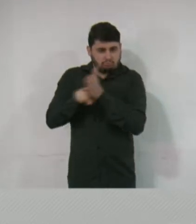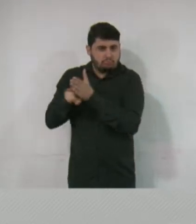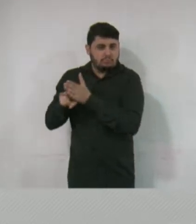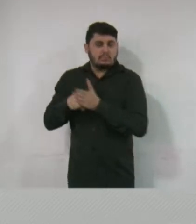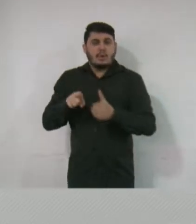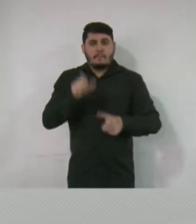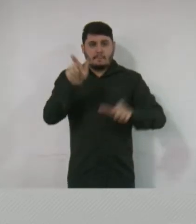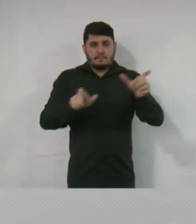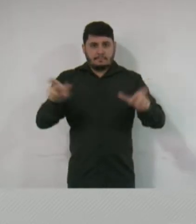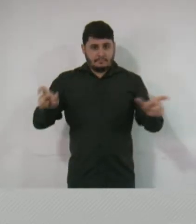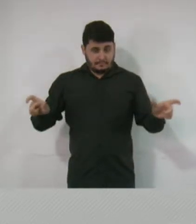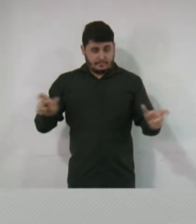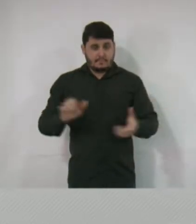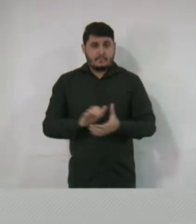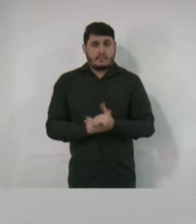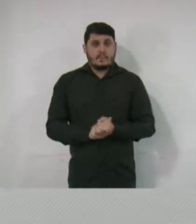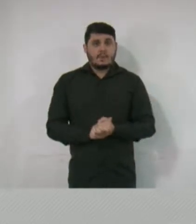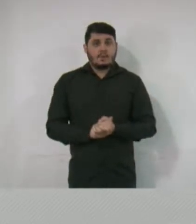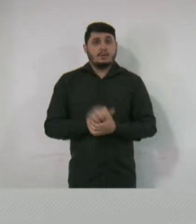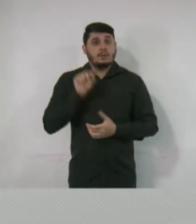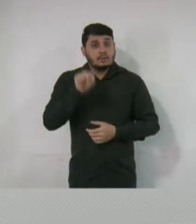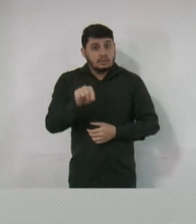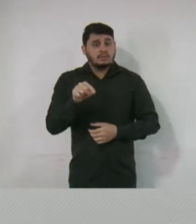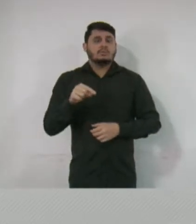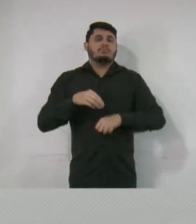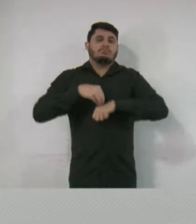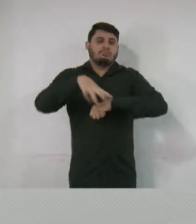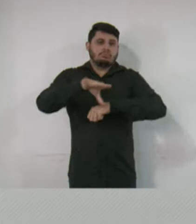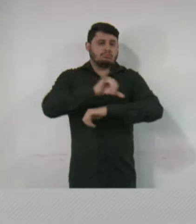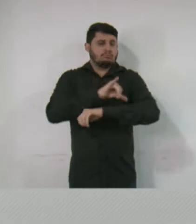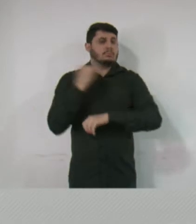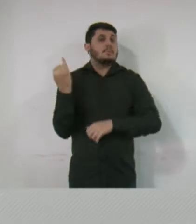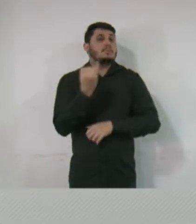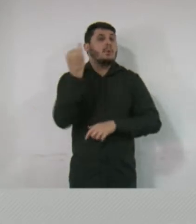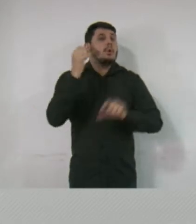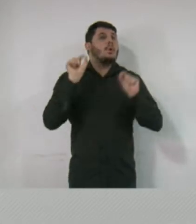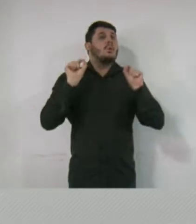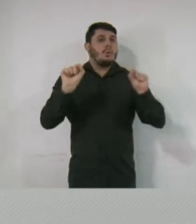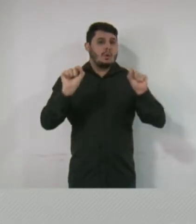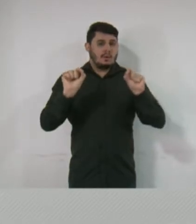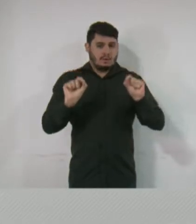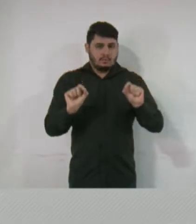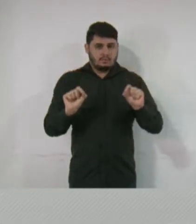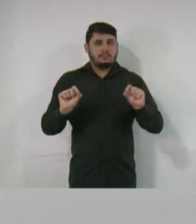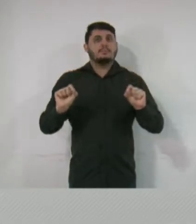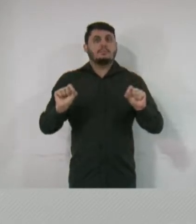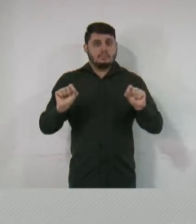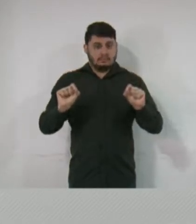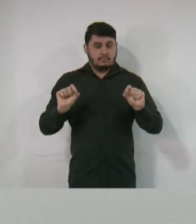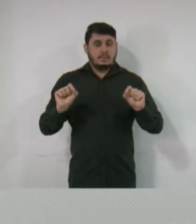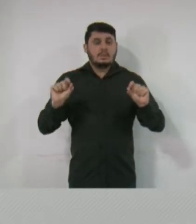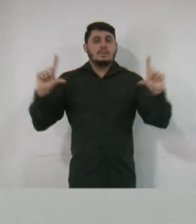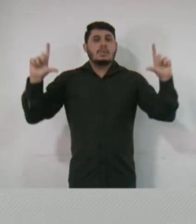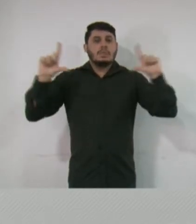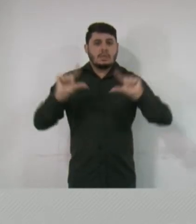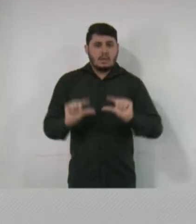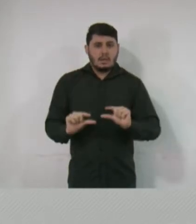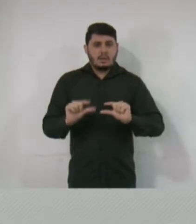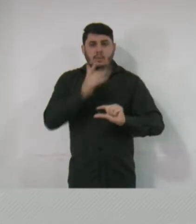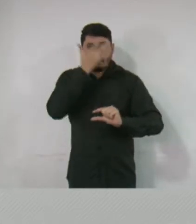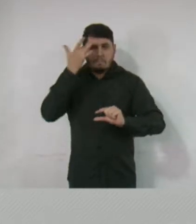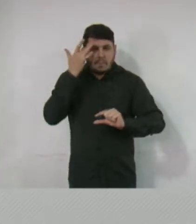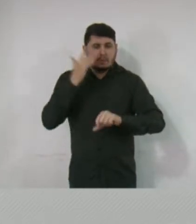Aqui uma característica importante que a gente vem anunciando há várias semanas, que é a redução dos casos graves. A gente tem